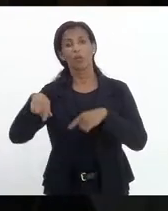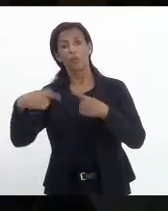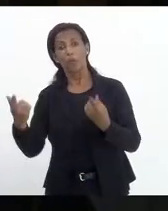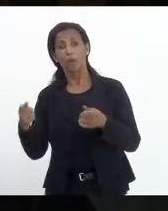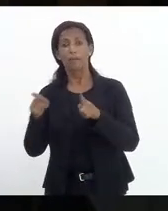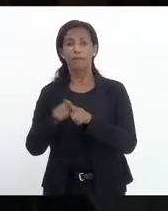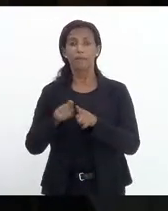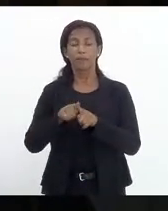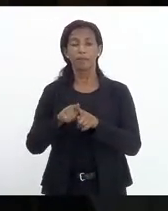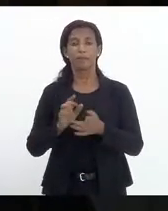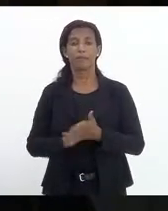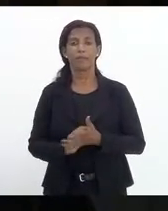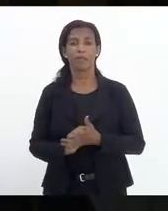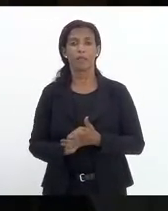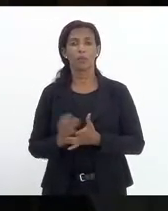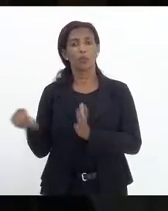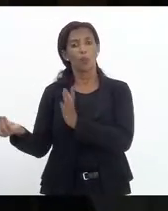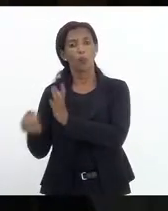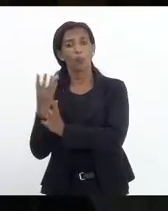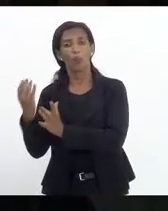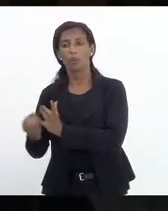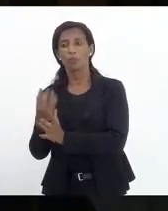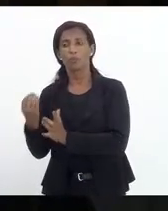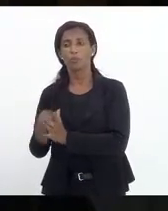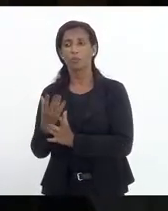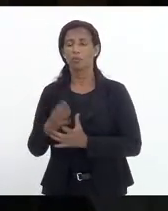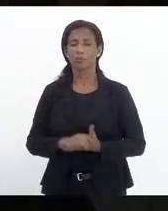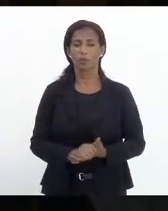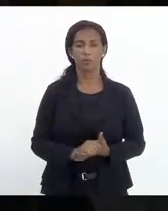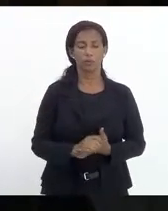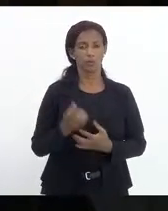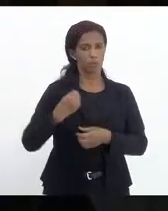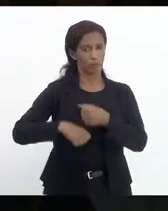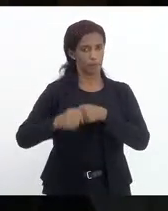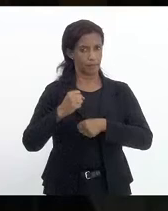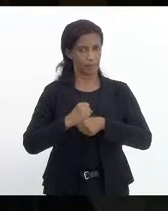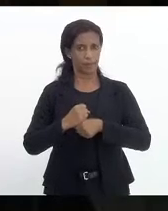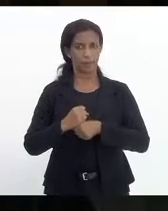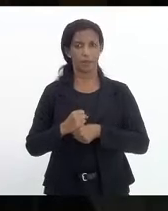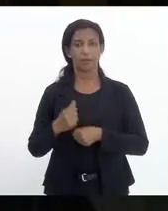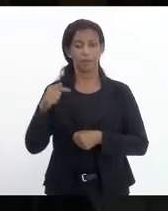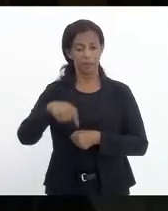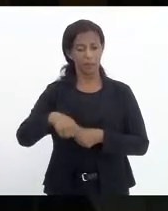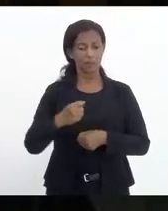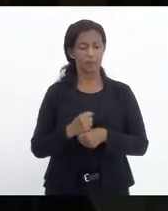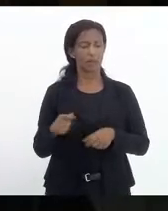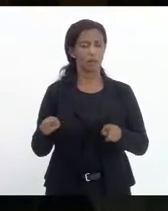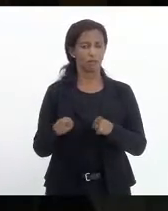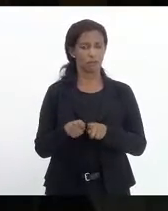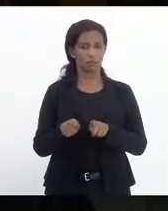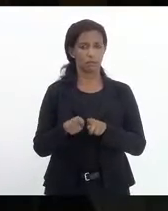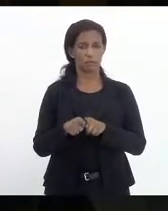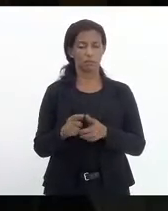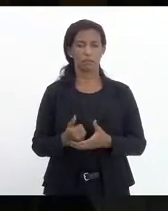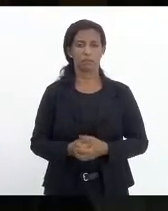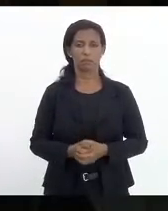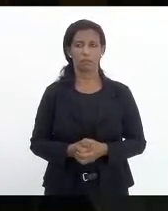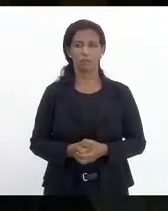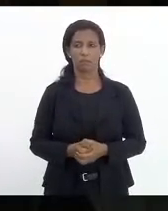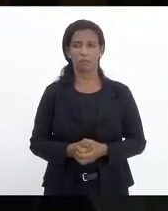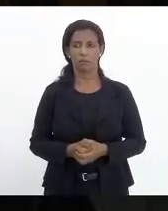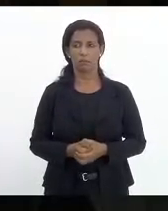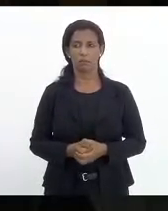perfis que foram produzidos no ano passado e esse ano com permissão do